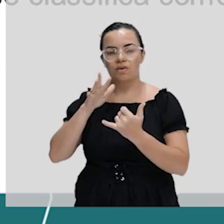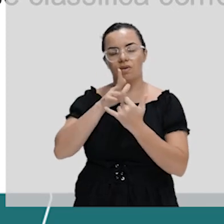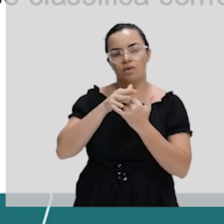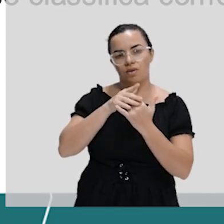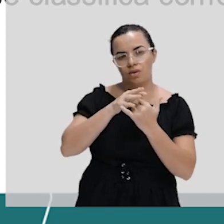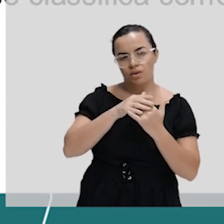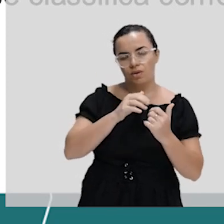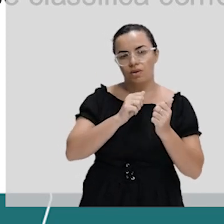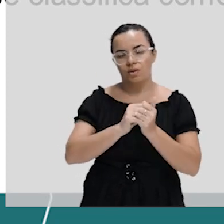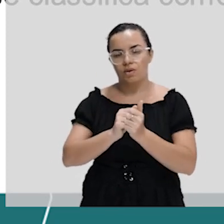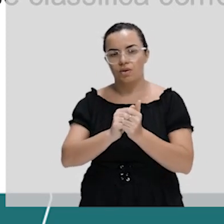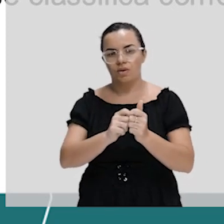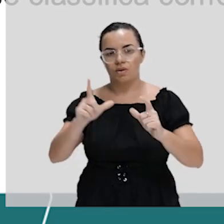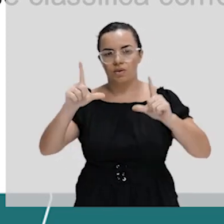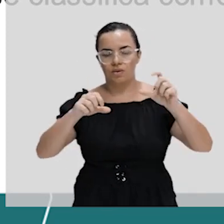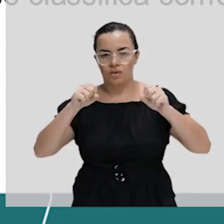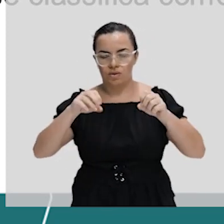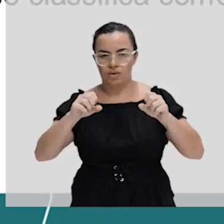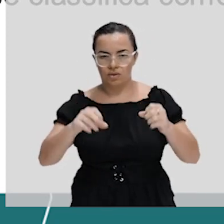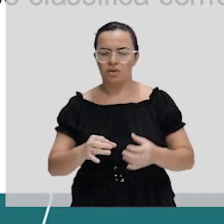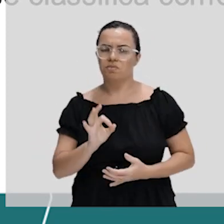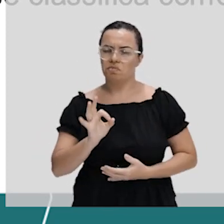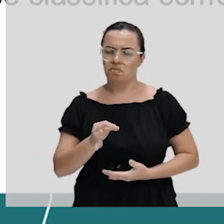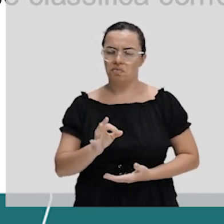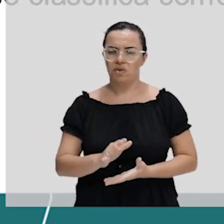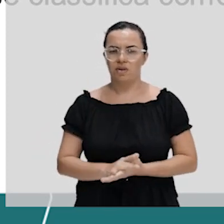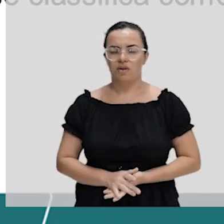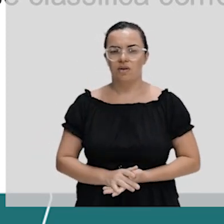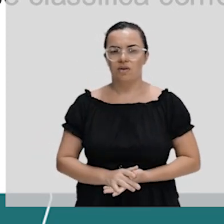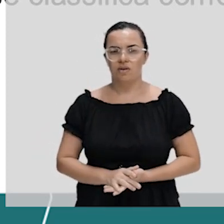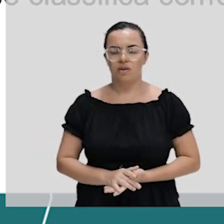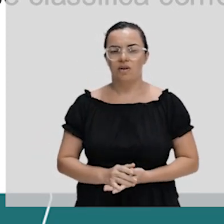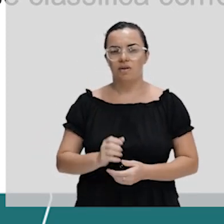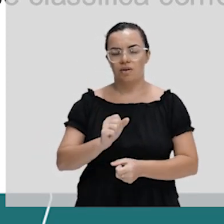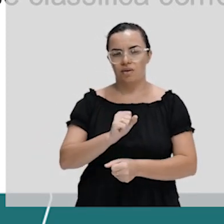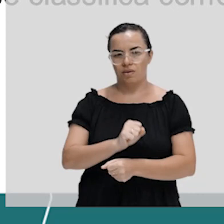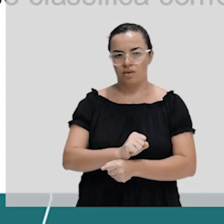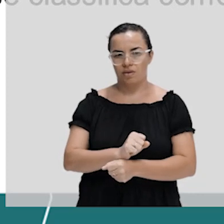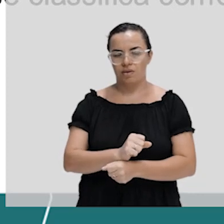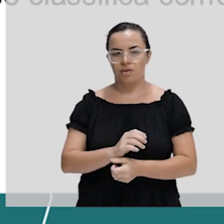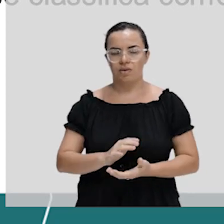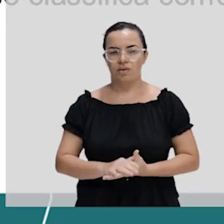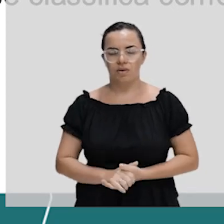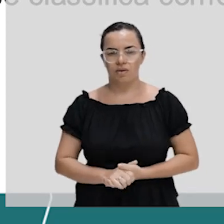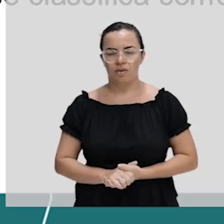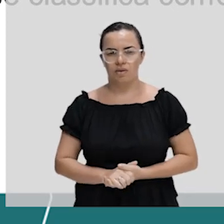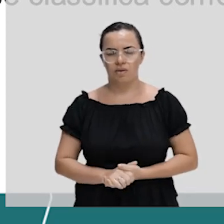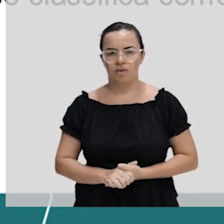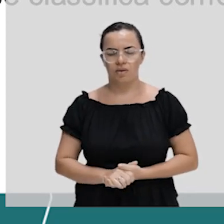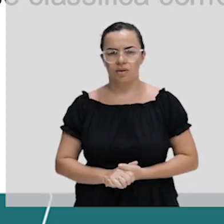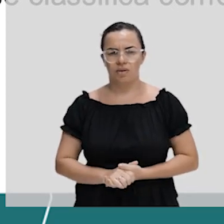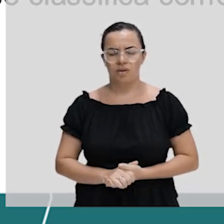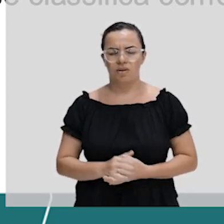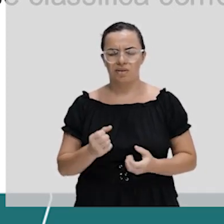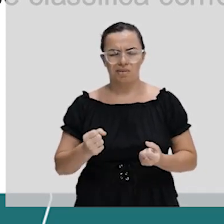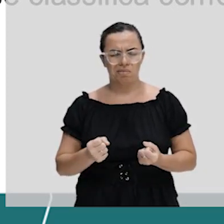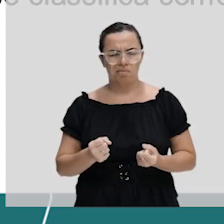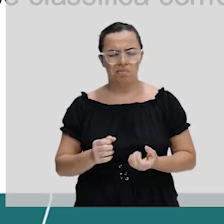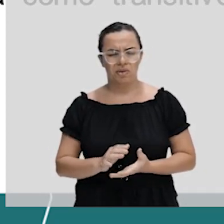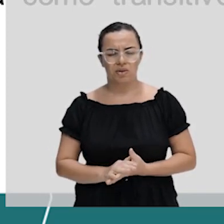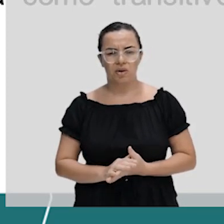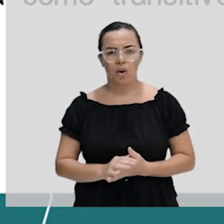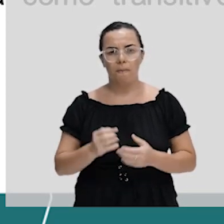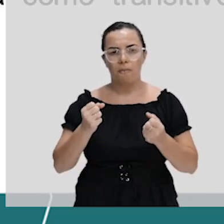programação da TV Educação, tá certo? Eu vou ficando por aqui. Será que dá para falar mais alguma coisa? Acho que eu